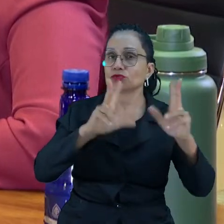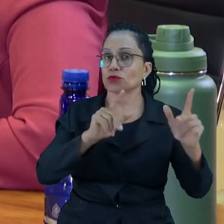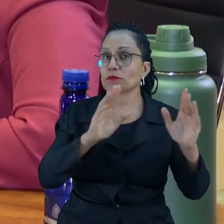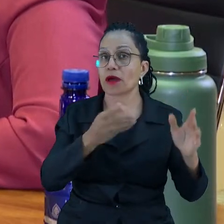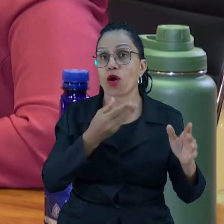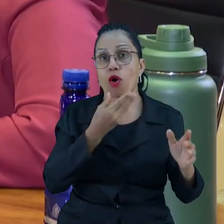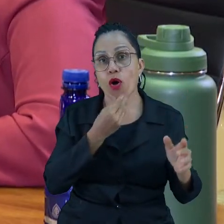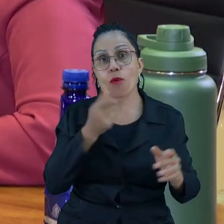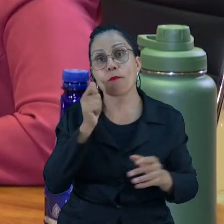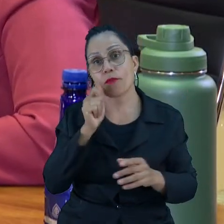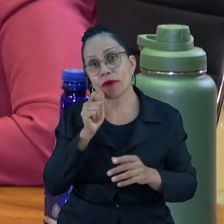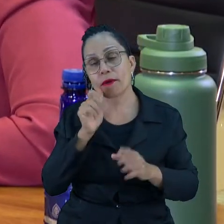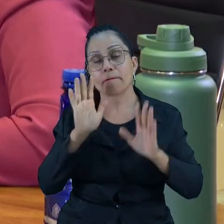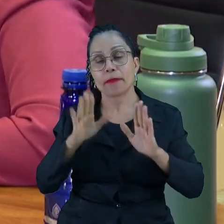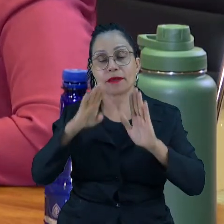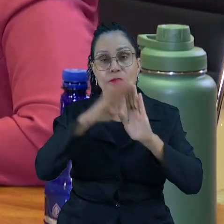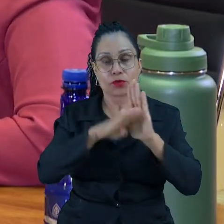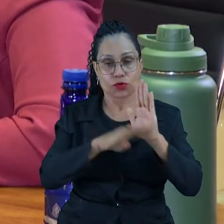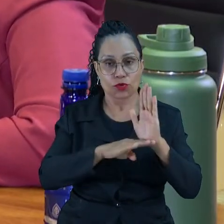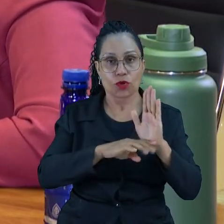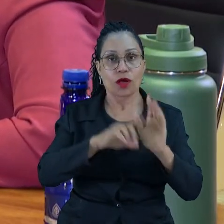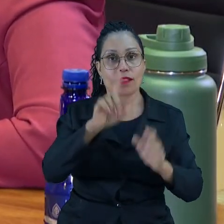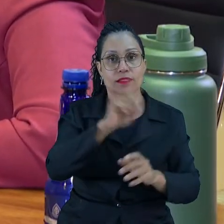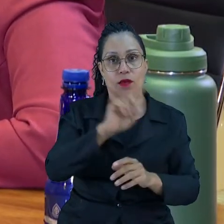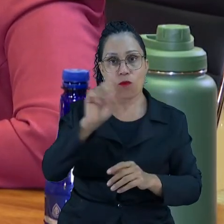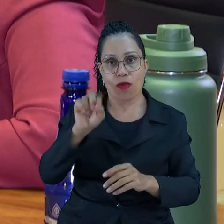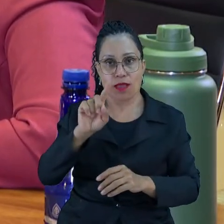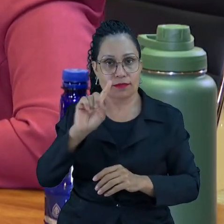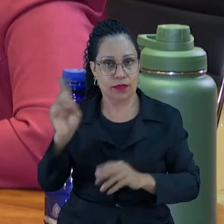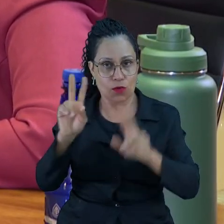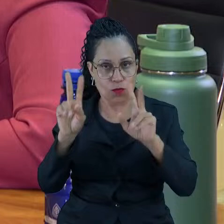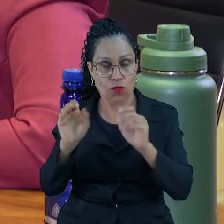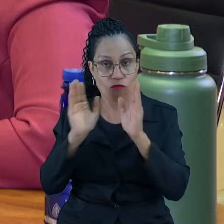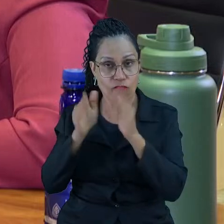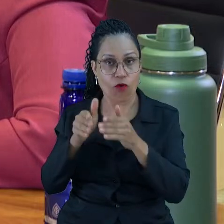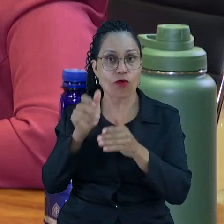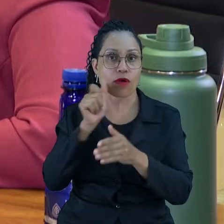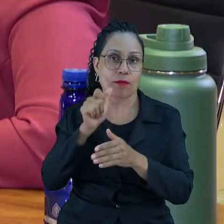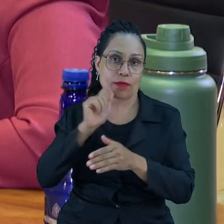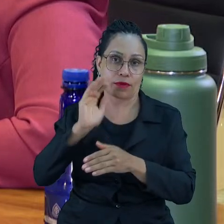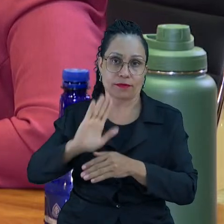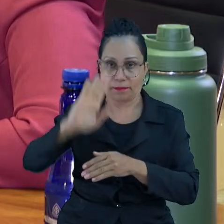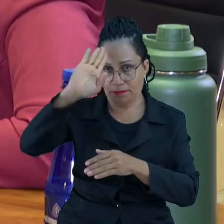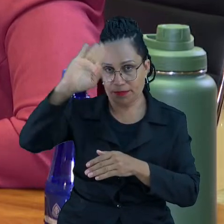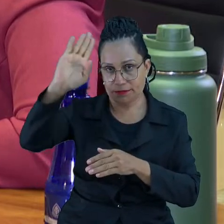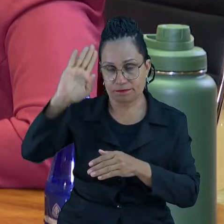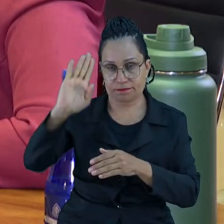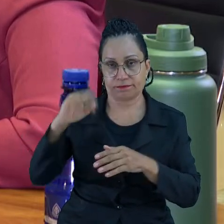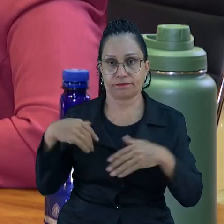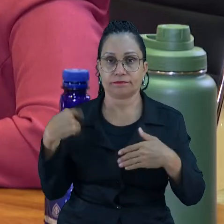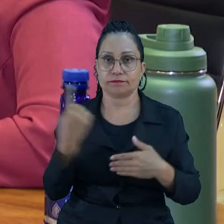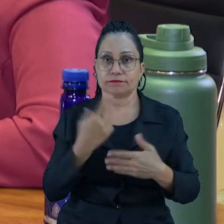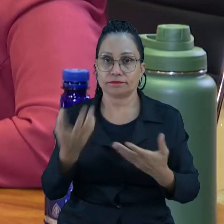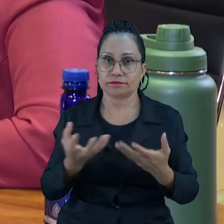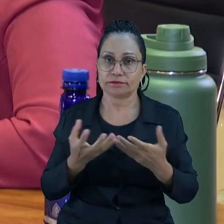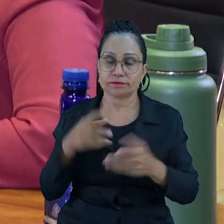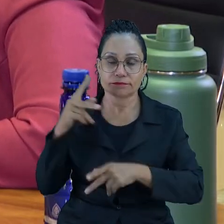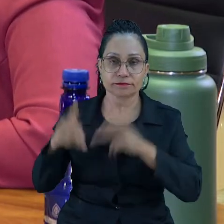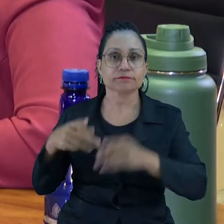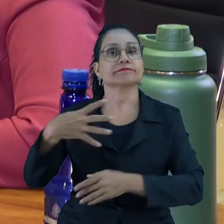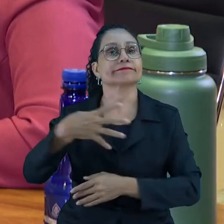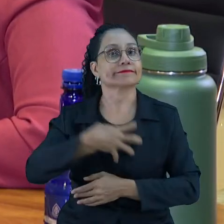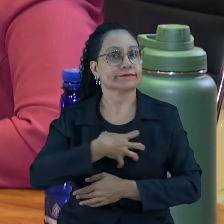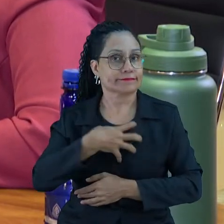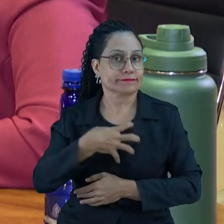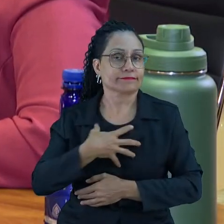em relação ao protocolo Não é Não, o foco obviamente são as mulheres. Então a gente quer que o nosso público se sinta